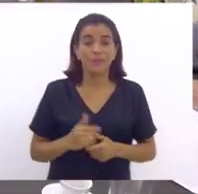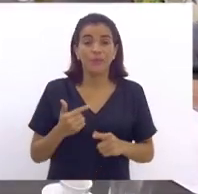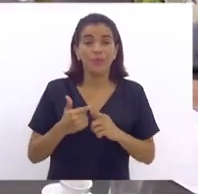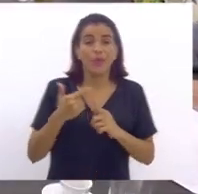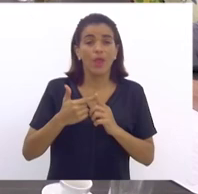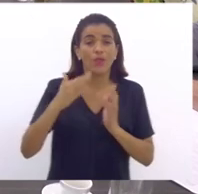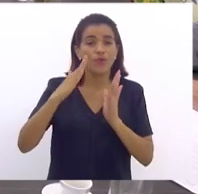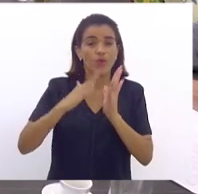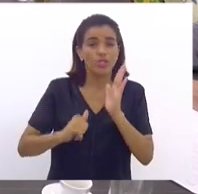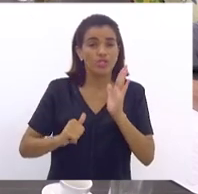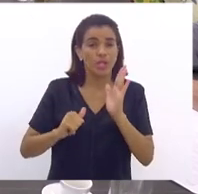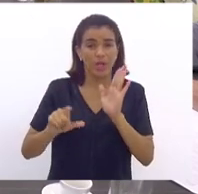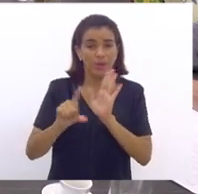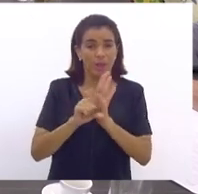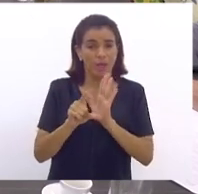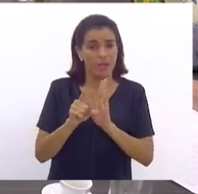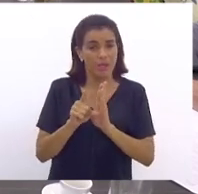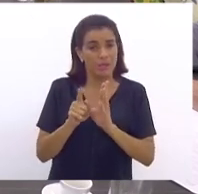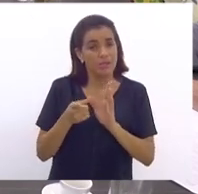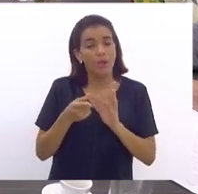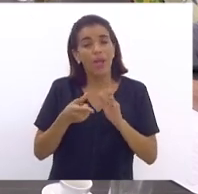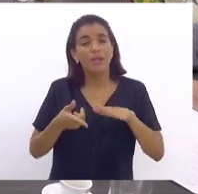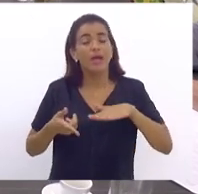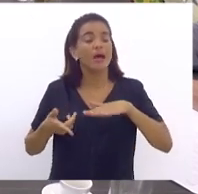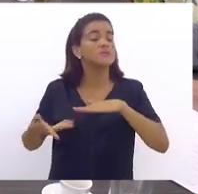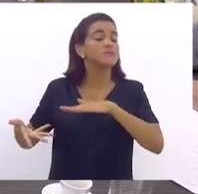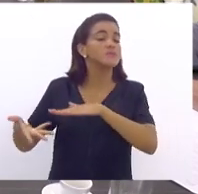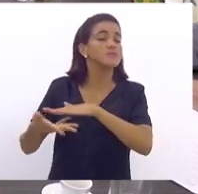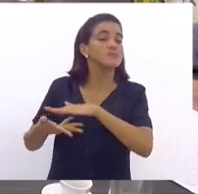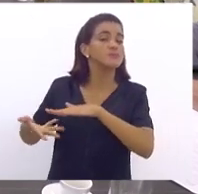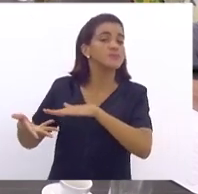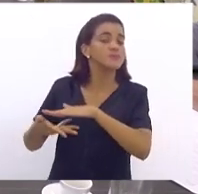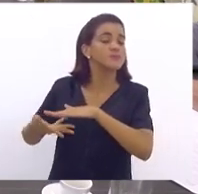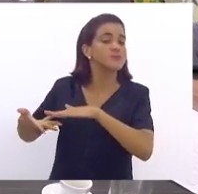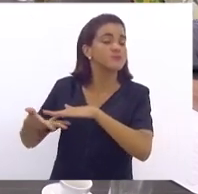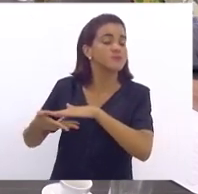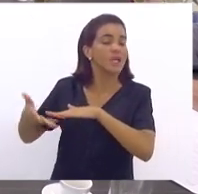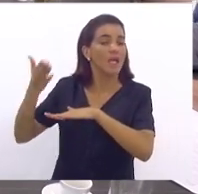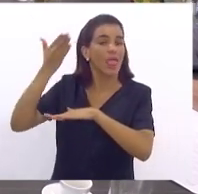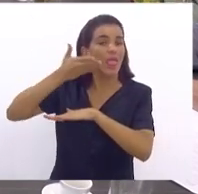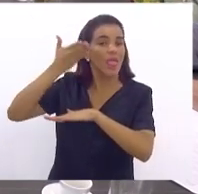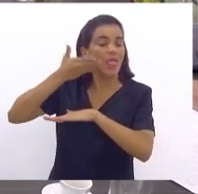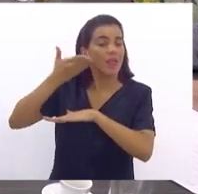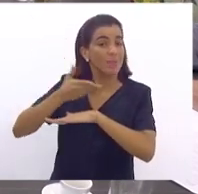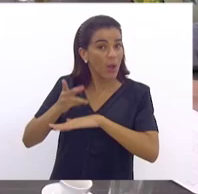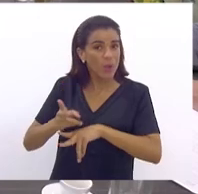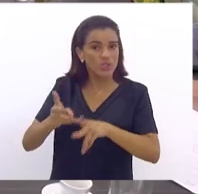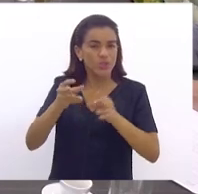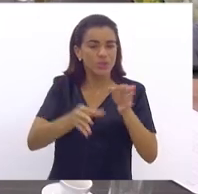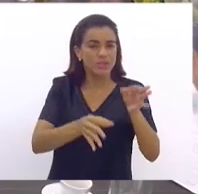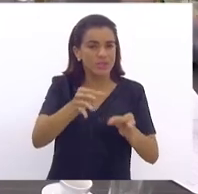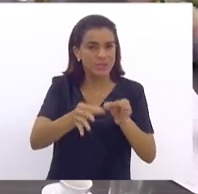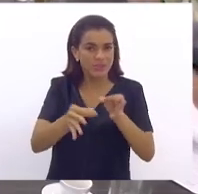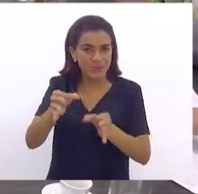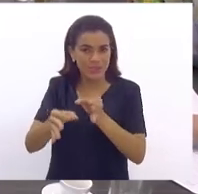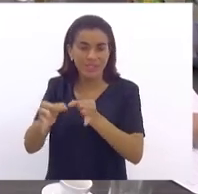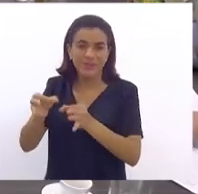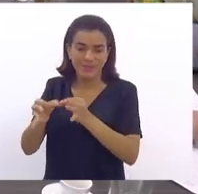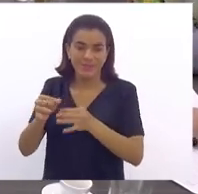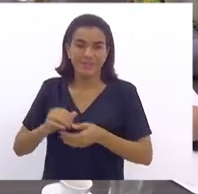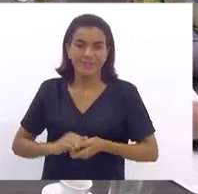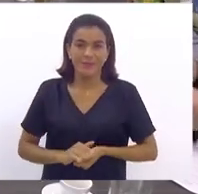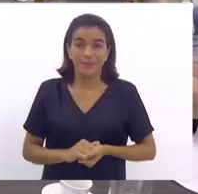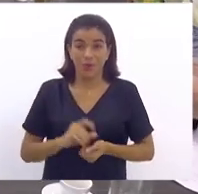então ele está no limbo. Tá. Então ele está na casa. Está tramitando. Tá tramitando. Agora está aberto aqui. Na verdade, o que